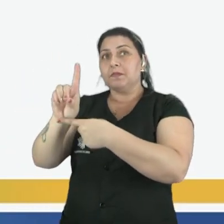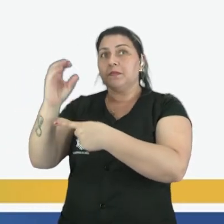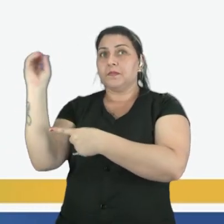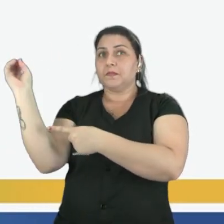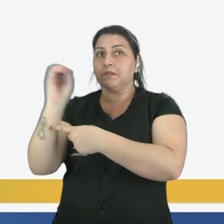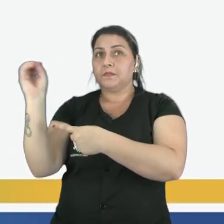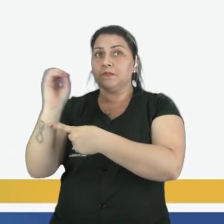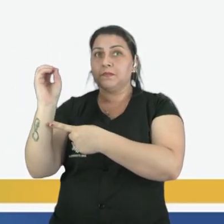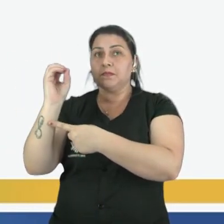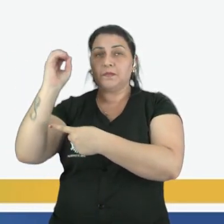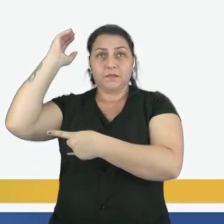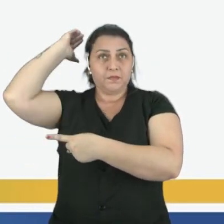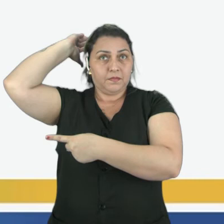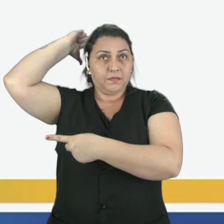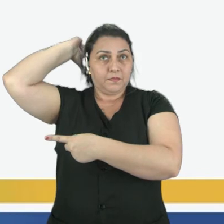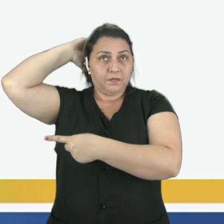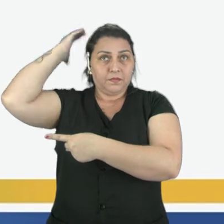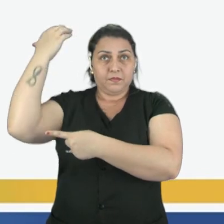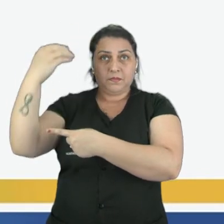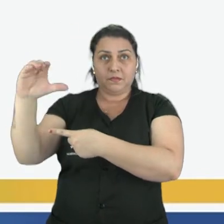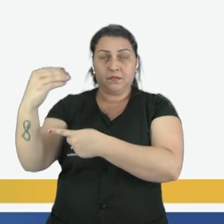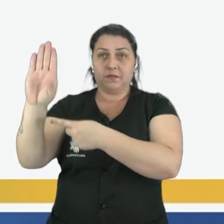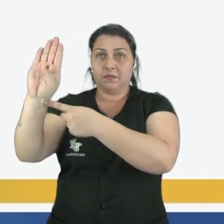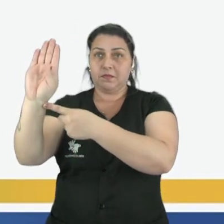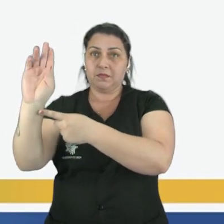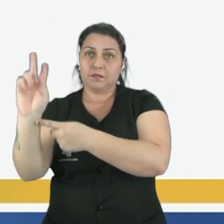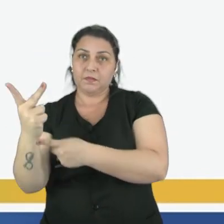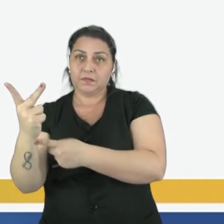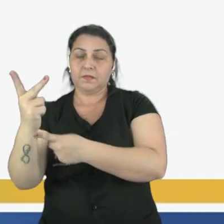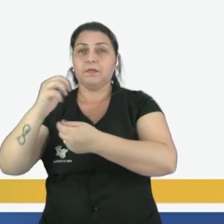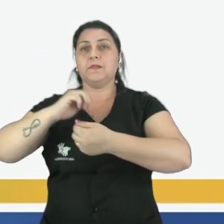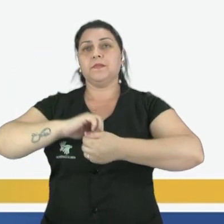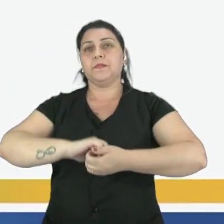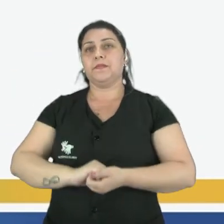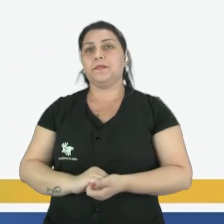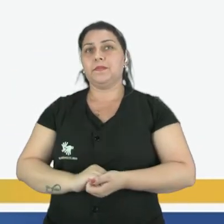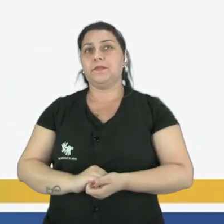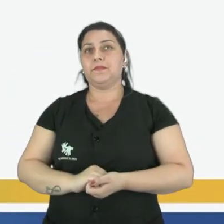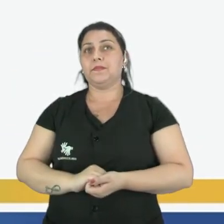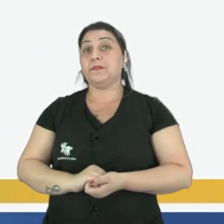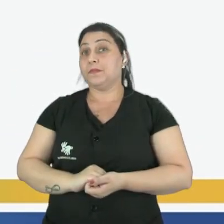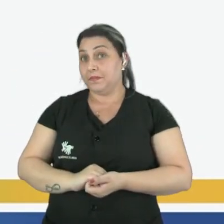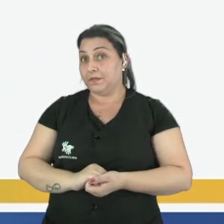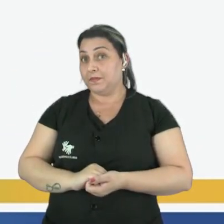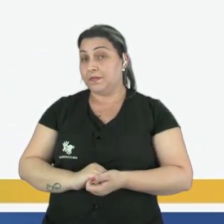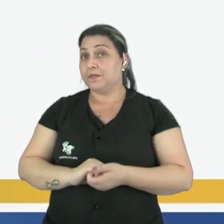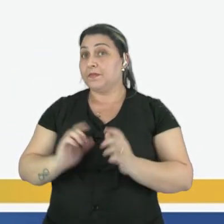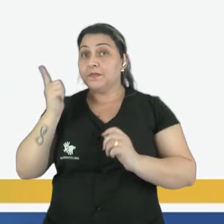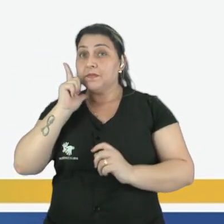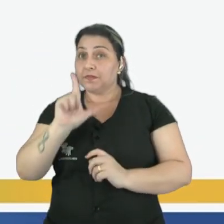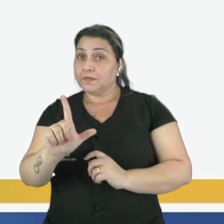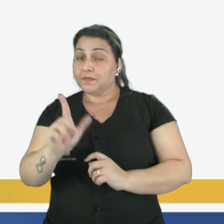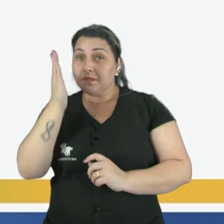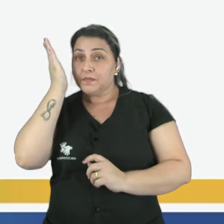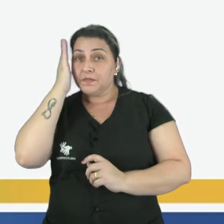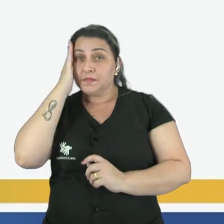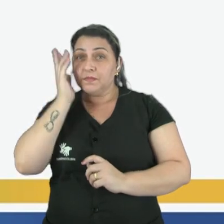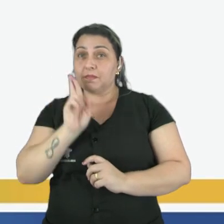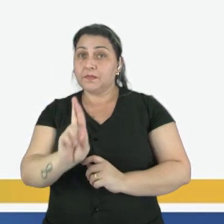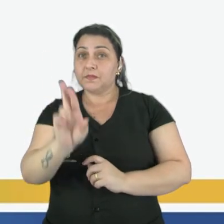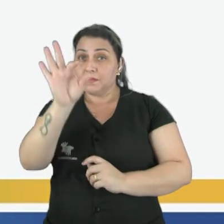país. Viram que a anterior ela tem uma influência internacional, por isso metrópoles globais. Essa tem uma